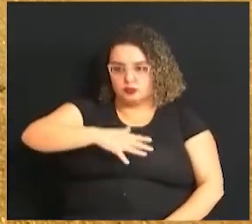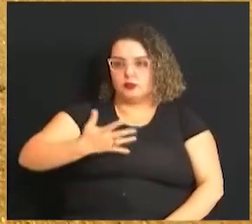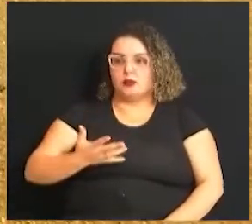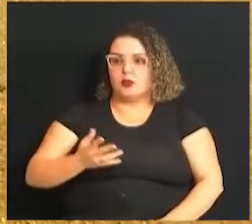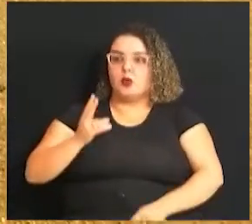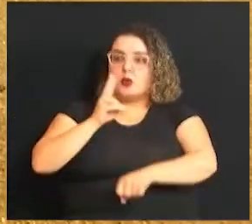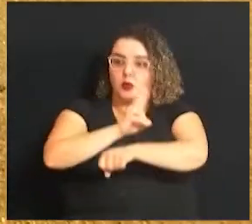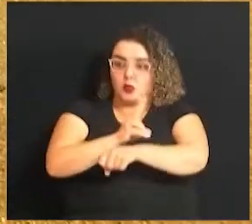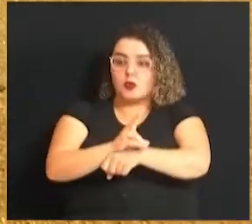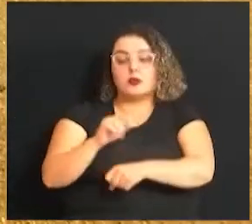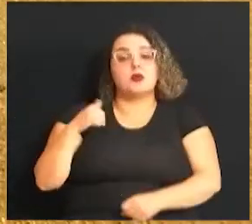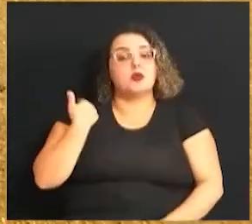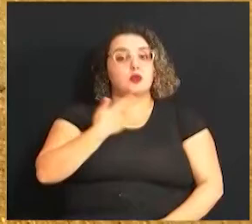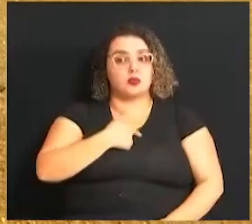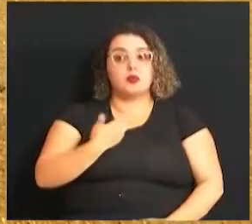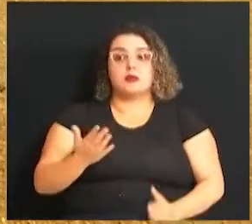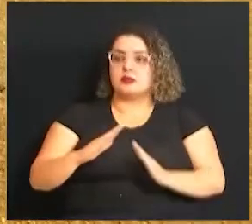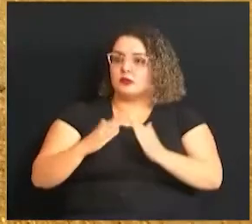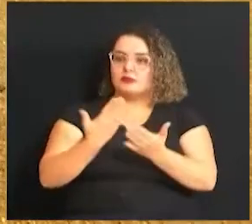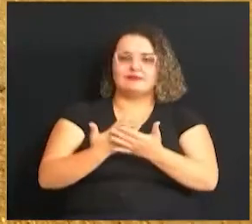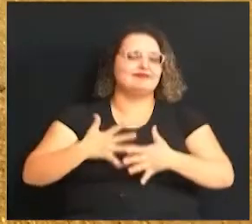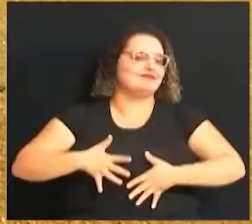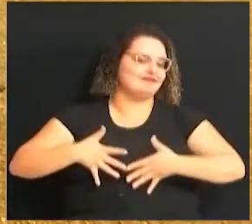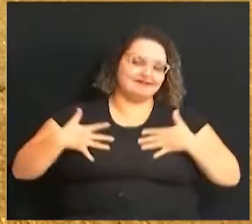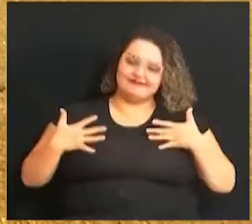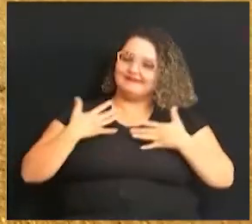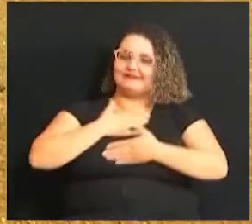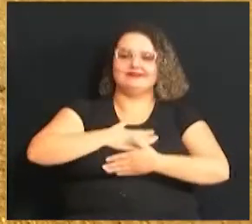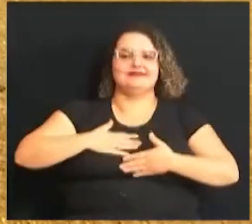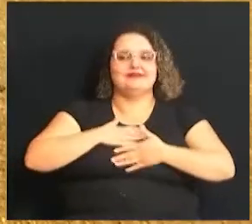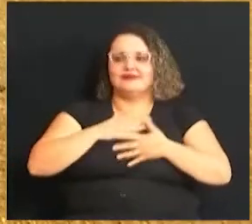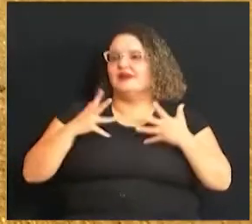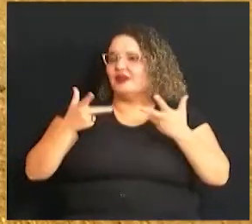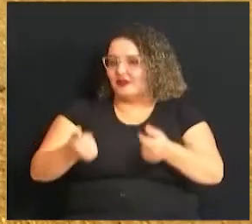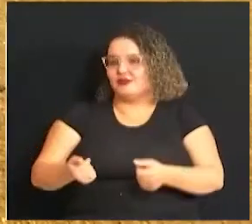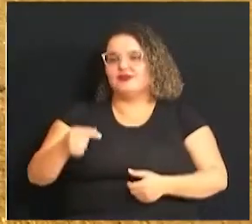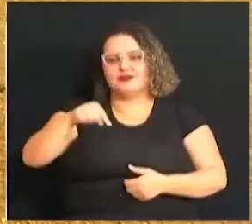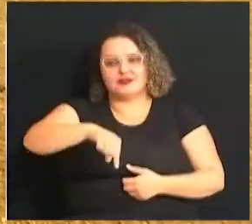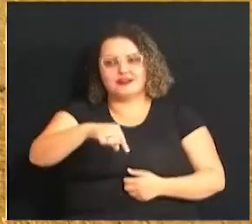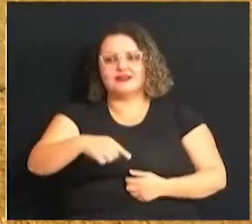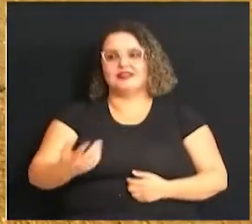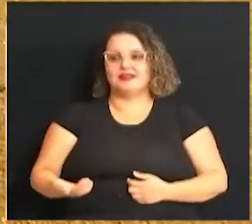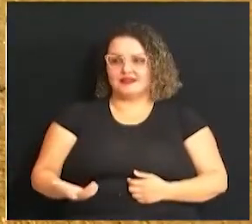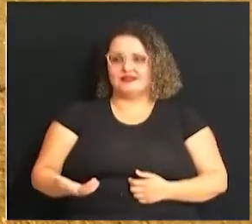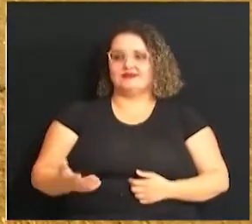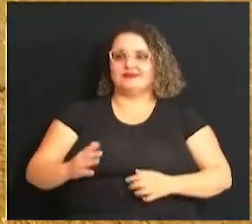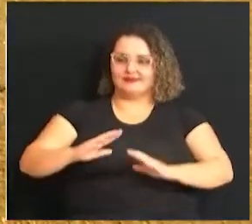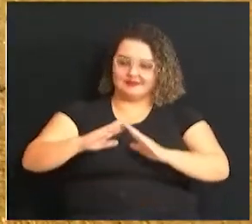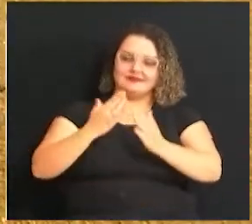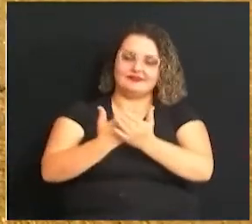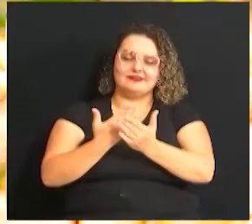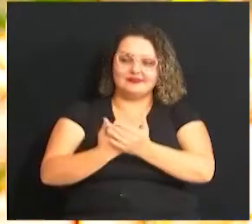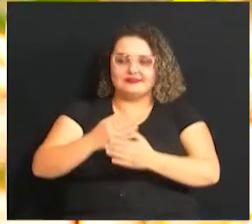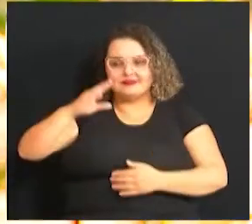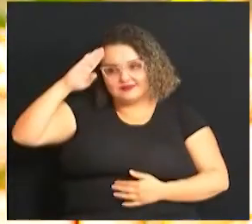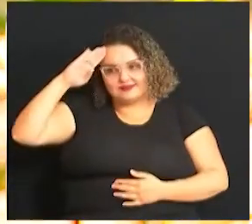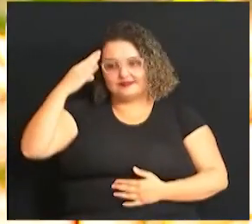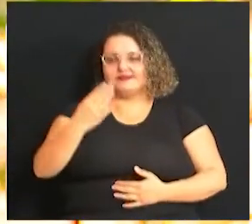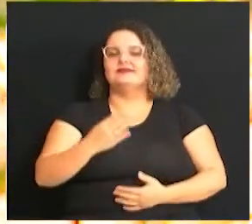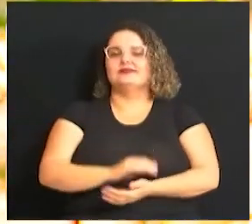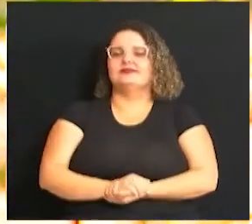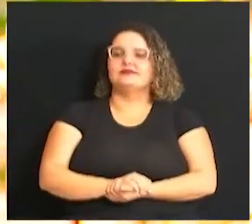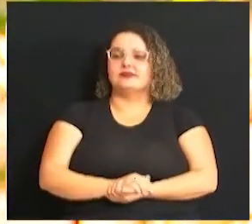espaço reservado aqui na nossa escola é um motivo de orgulho e satisfação para todos os integrantes da Escola Preparatória de Cadetes do Exército. Como